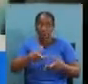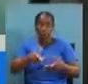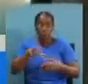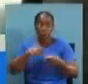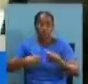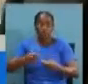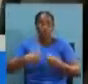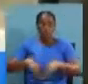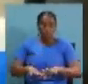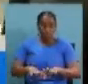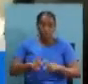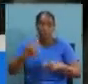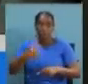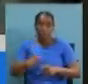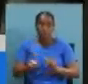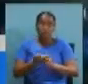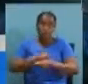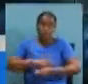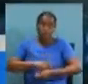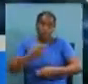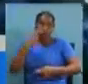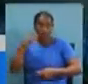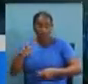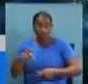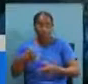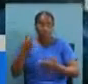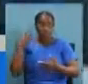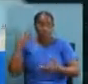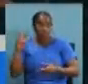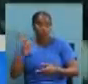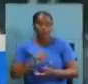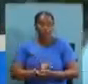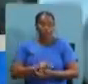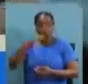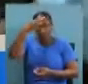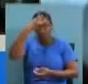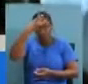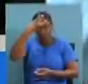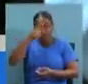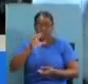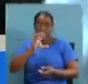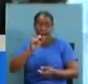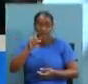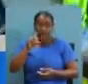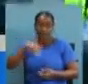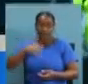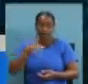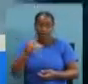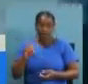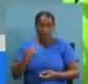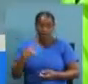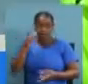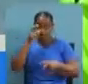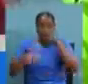mas a existência da alternativa é vista como mais-valia. A opinião é de Camilo Rodrigues, passageiro que viajou no